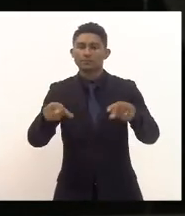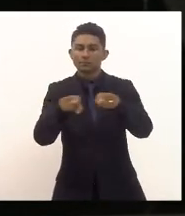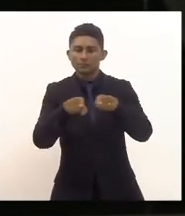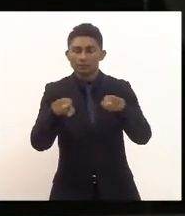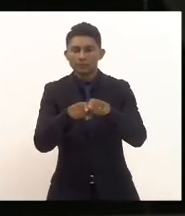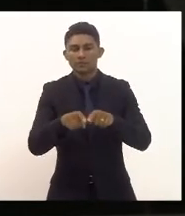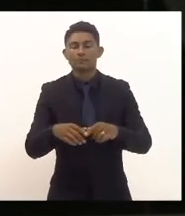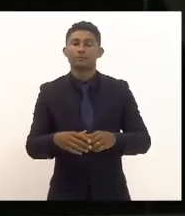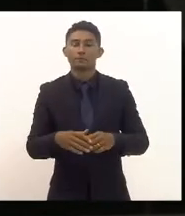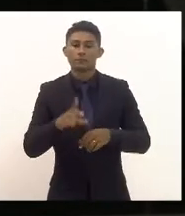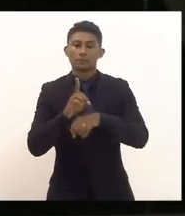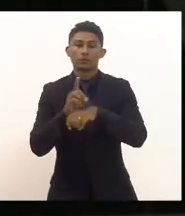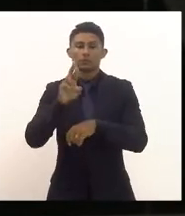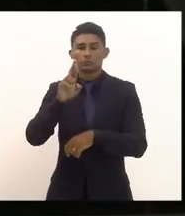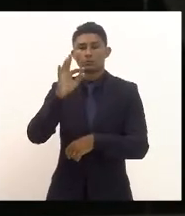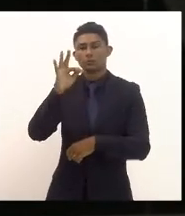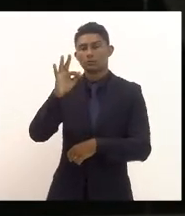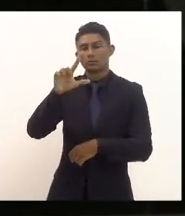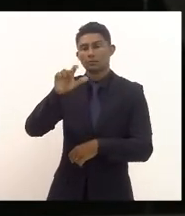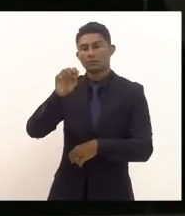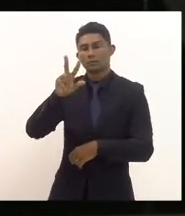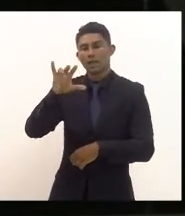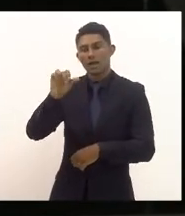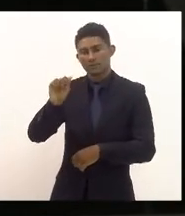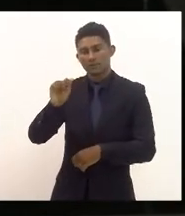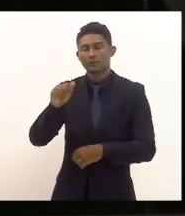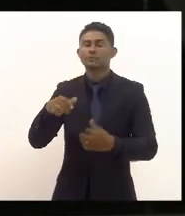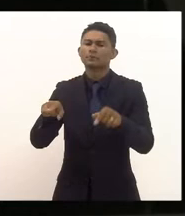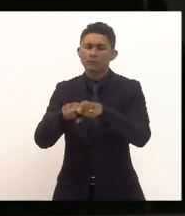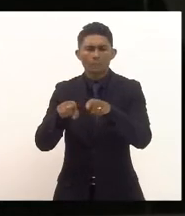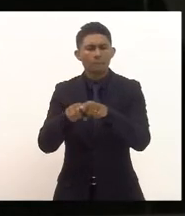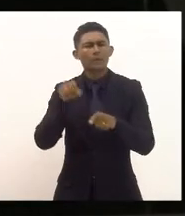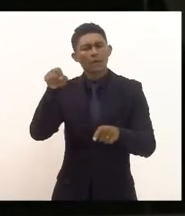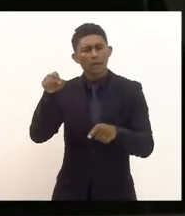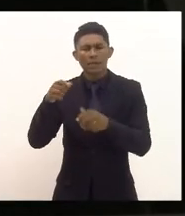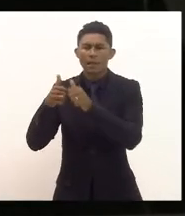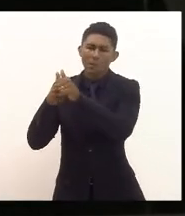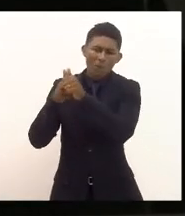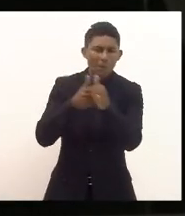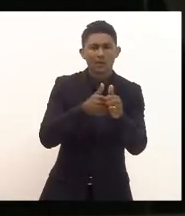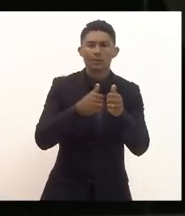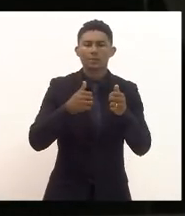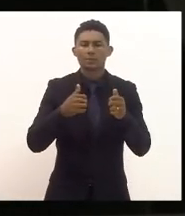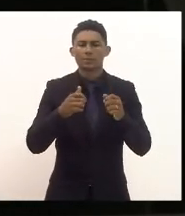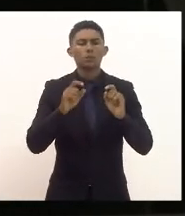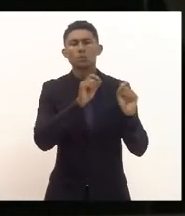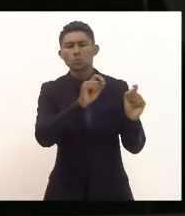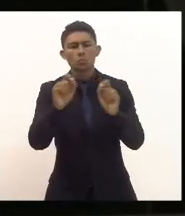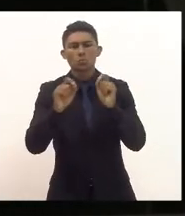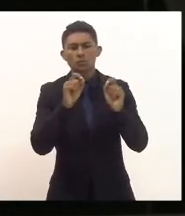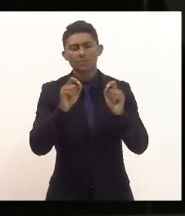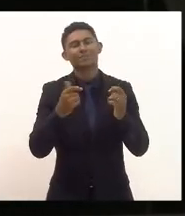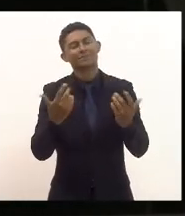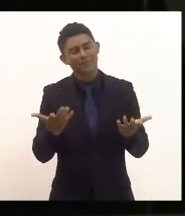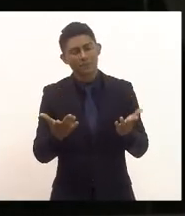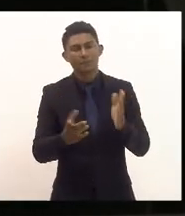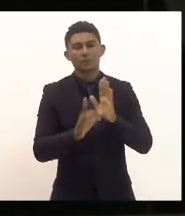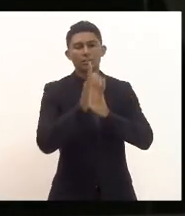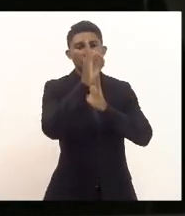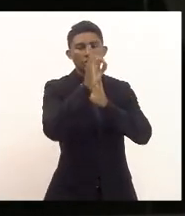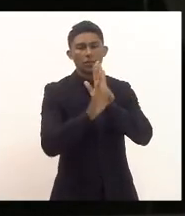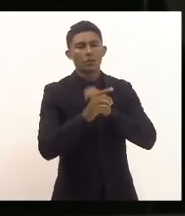a Doutora Flávia Nascimento que sempre acompanhou as questões relativas aos direitos